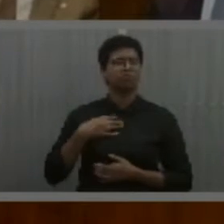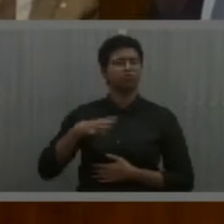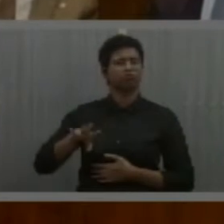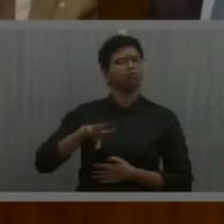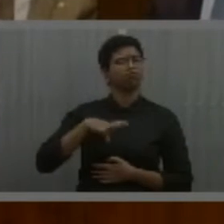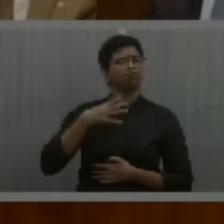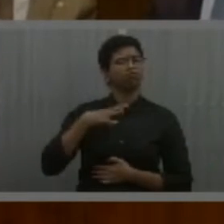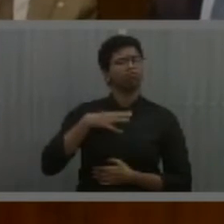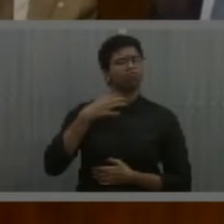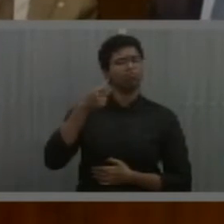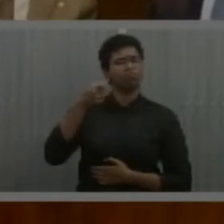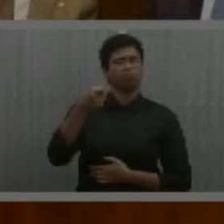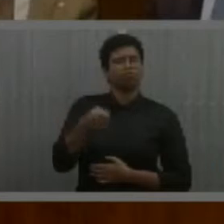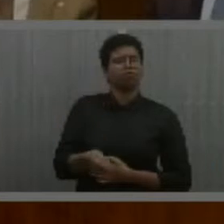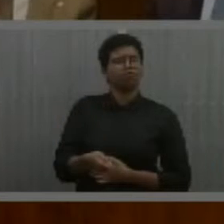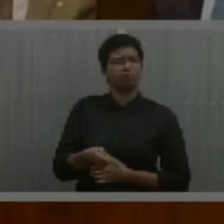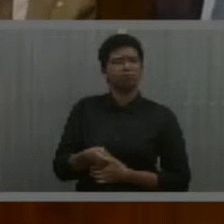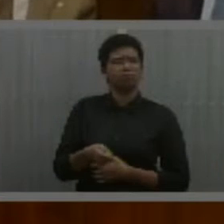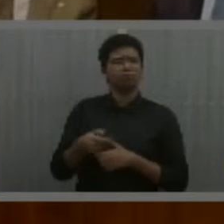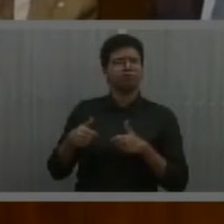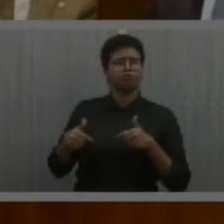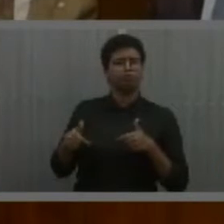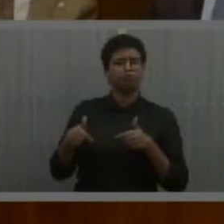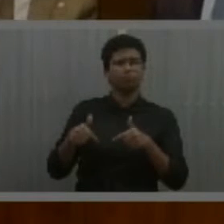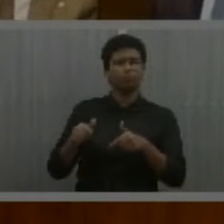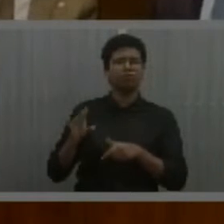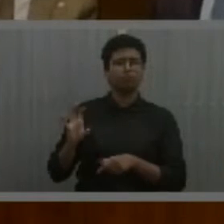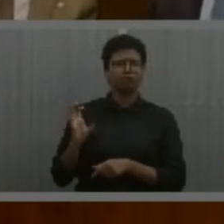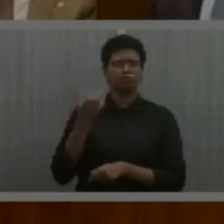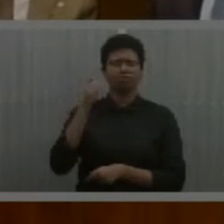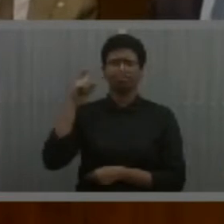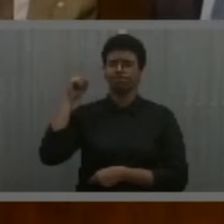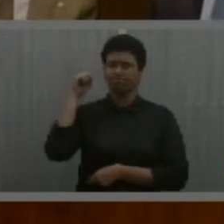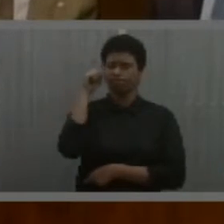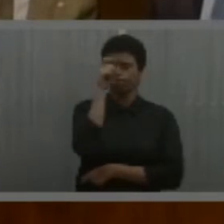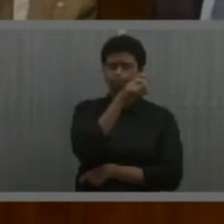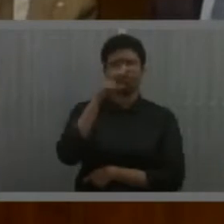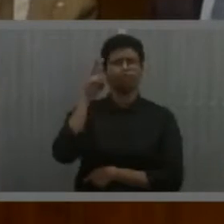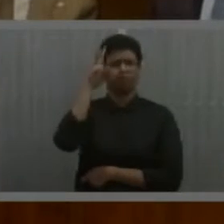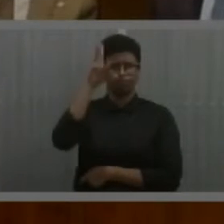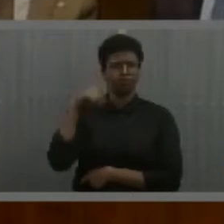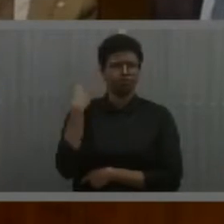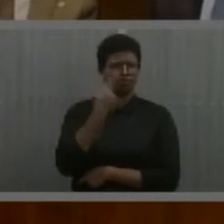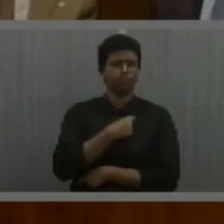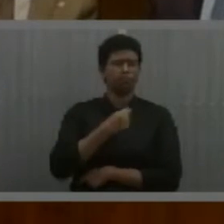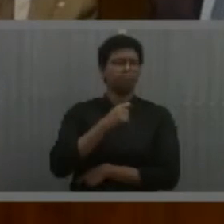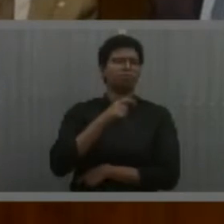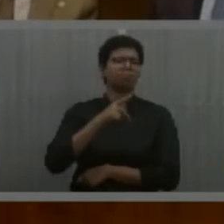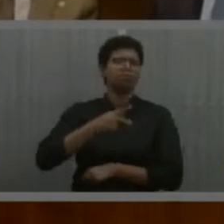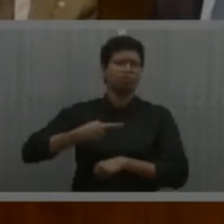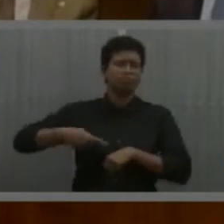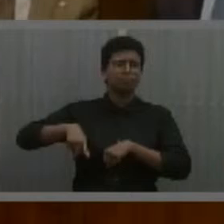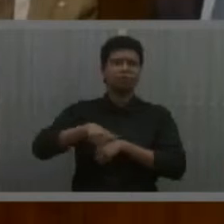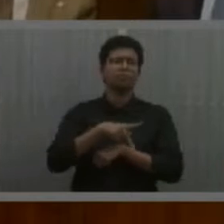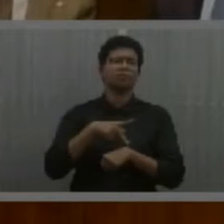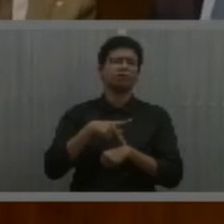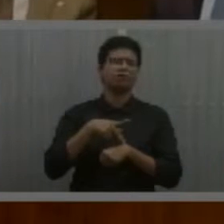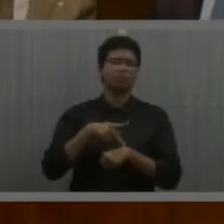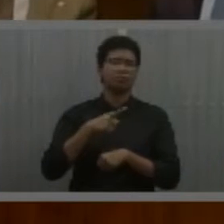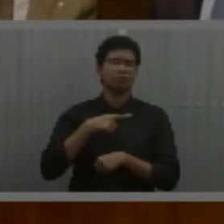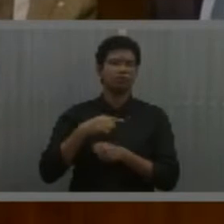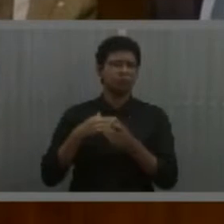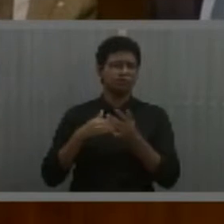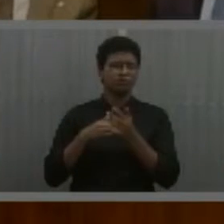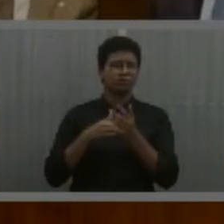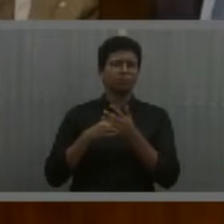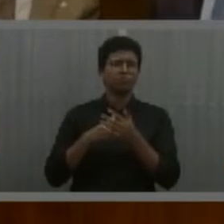coragem moral para enfrentar acontecimentos difíceis da história do nosso país que ocorreram naquele